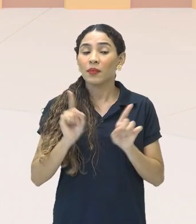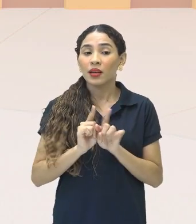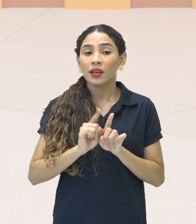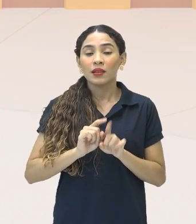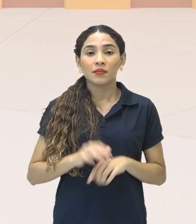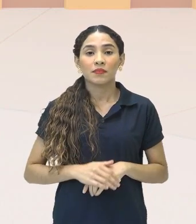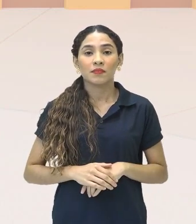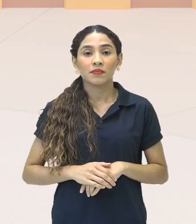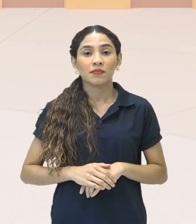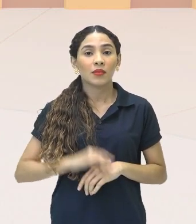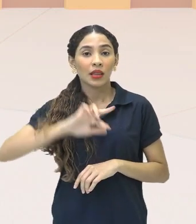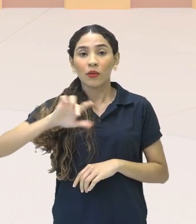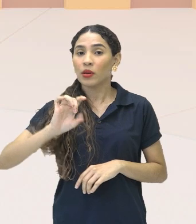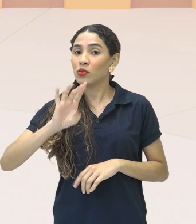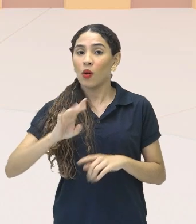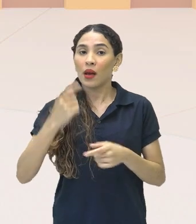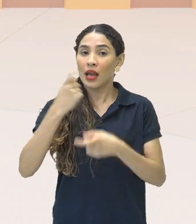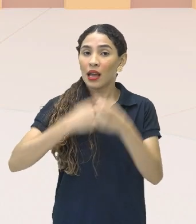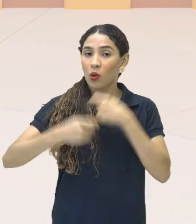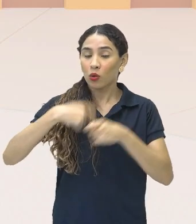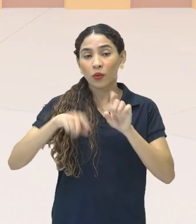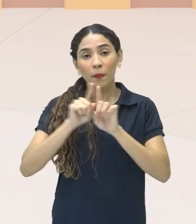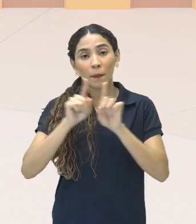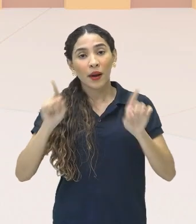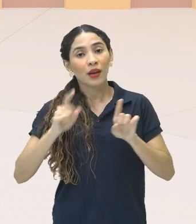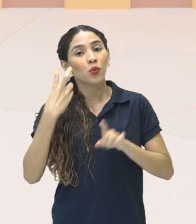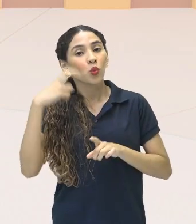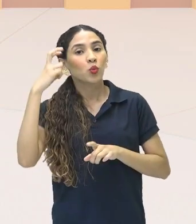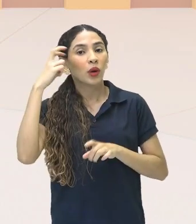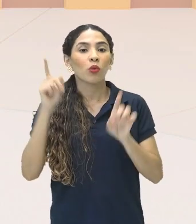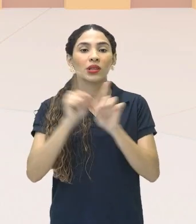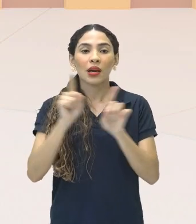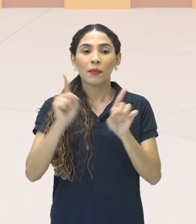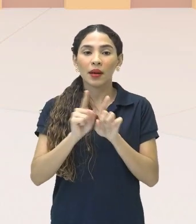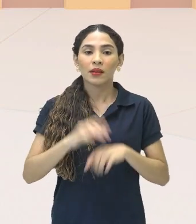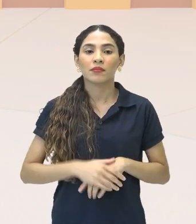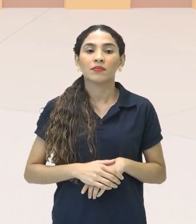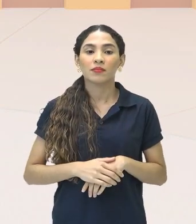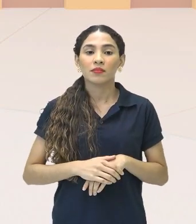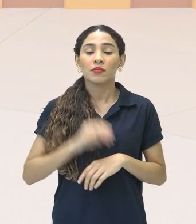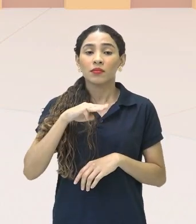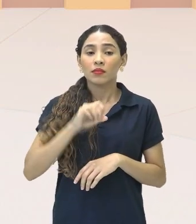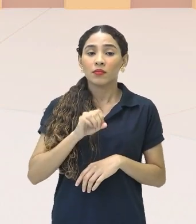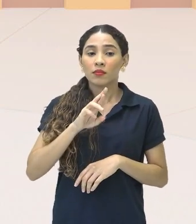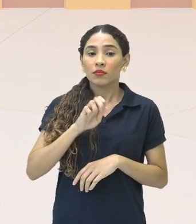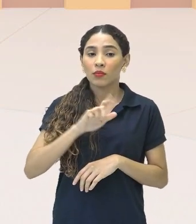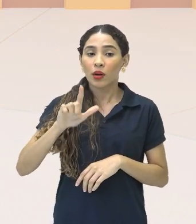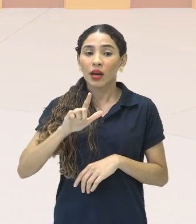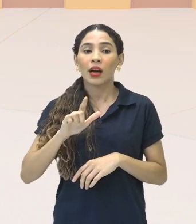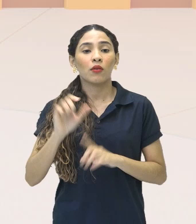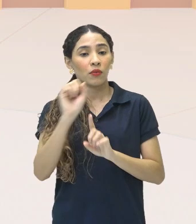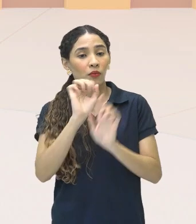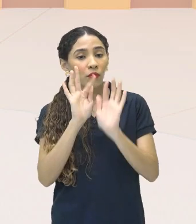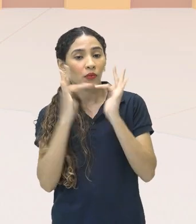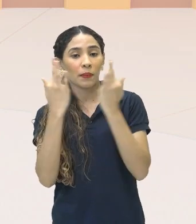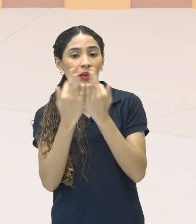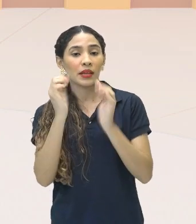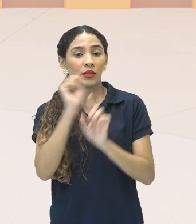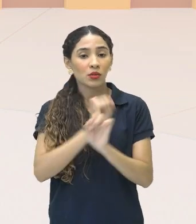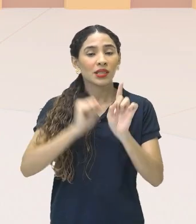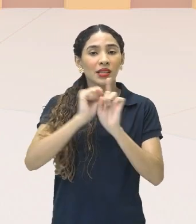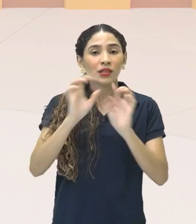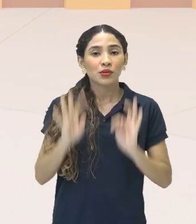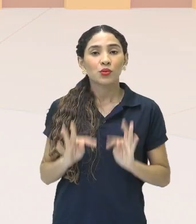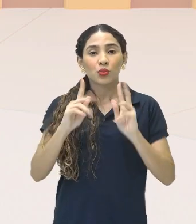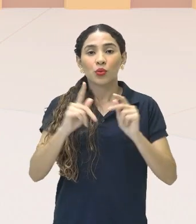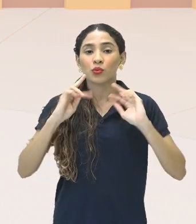só o ponto econômico, mas também o cultural, né? O moral, a família, a sociedade, todos os seres